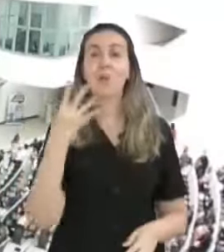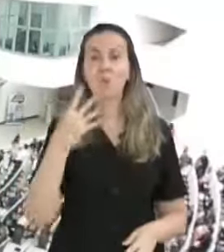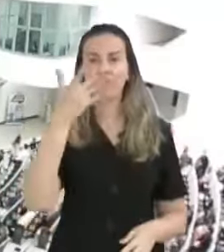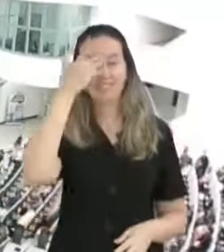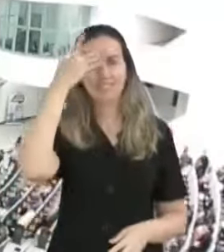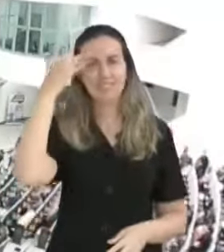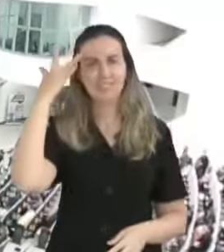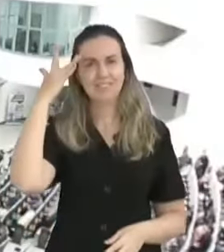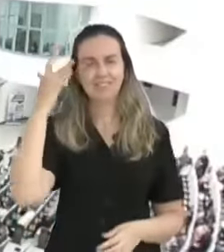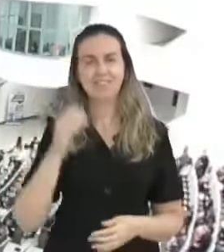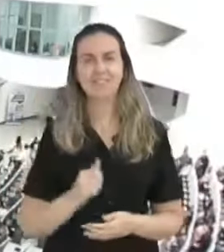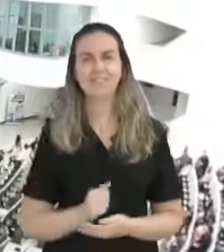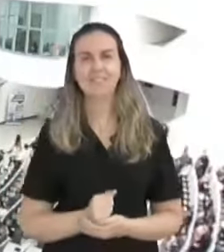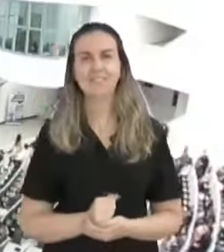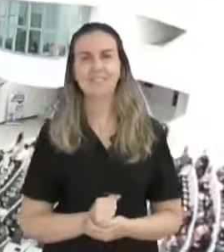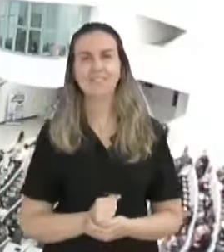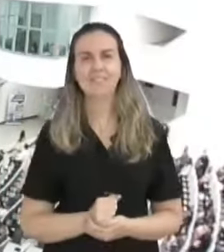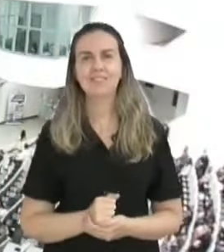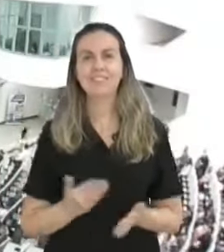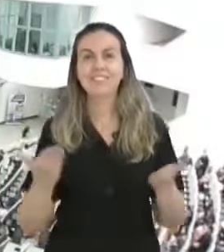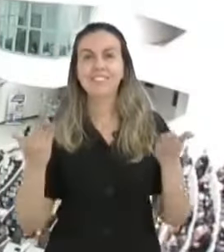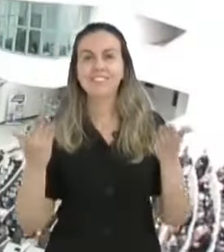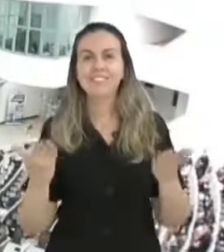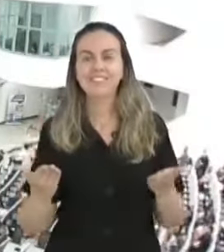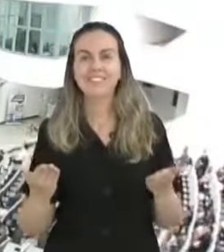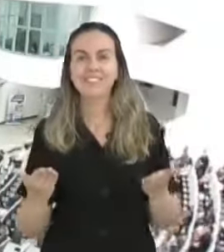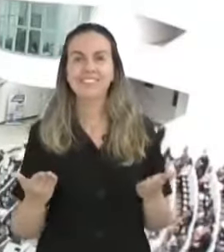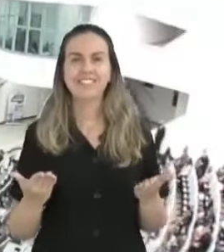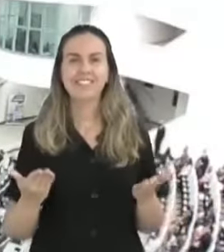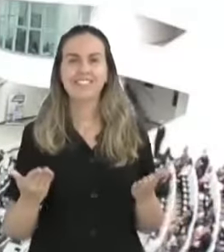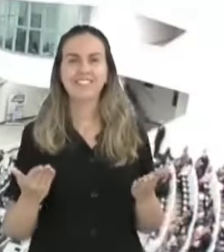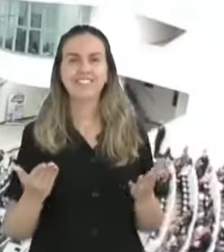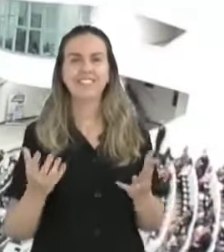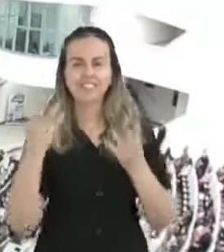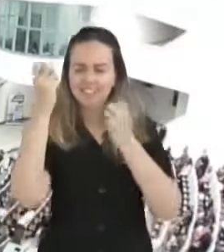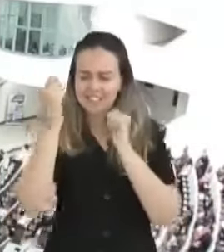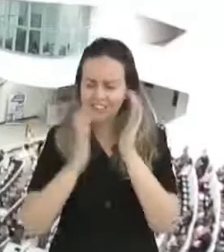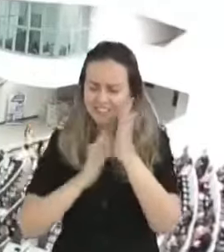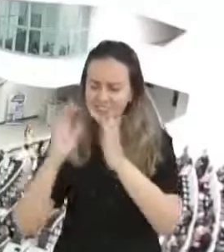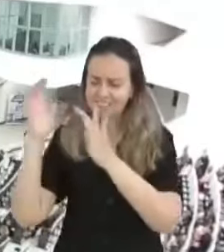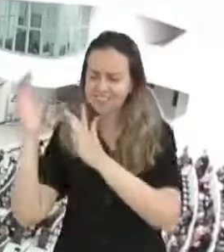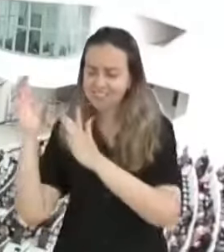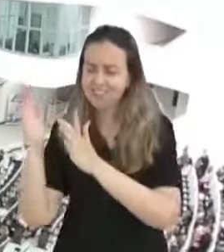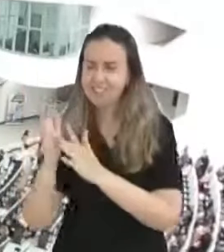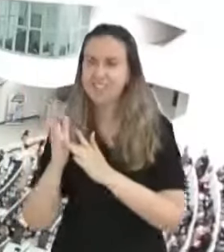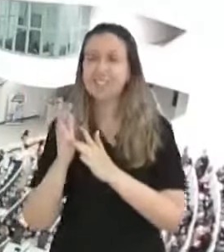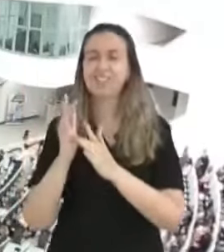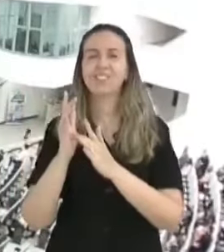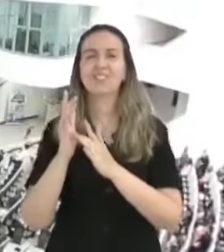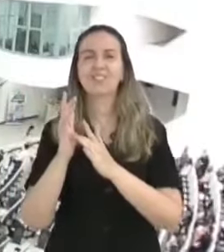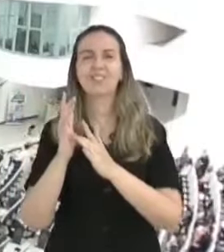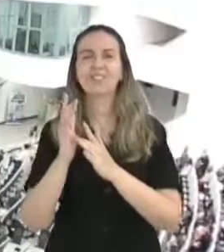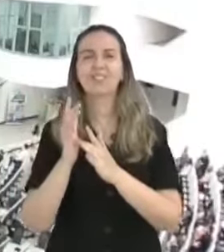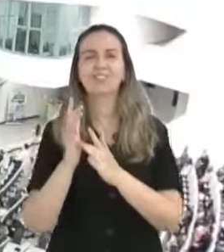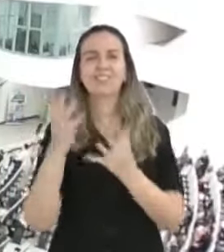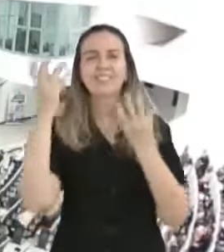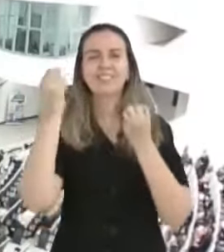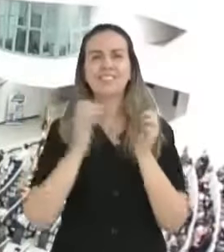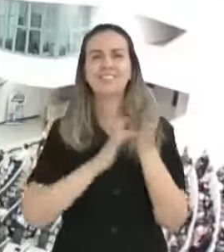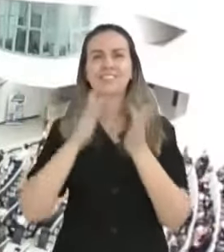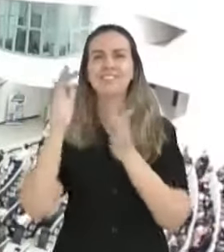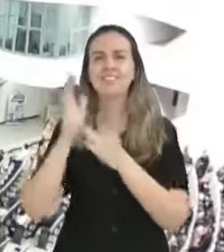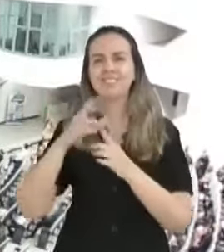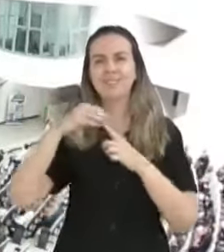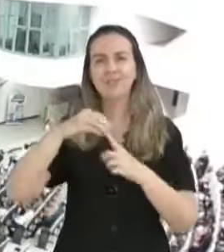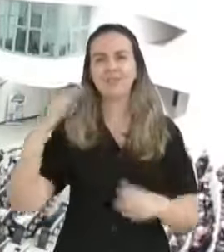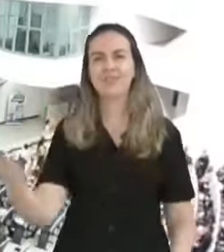a quarta pessoa que gostaria de se converter a Cristo e aceitá-lo